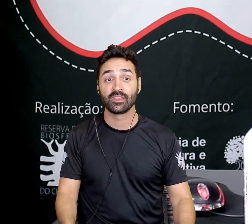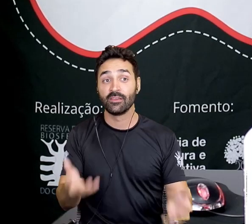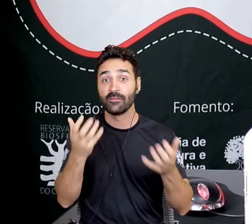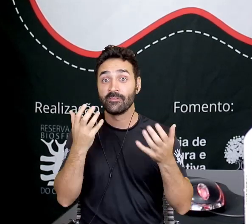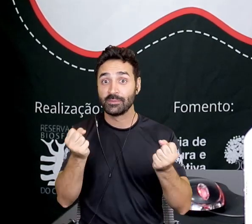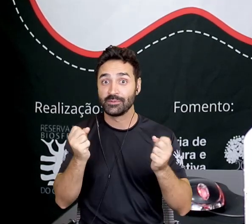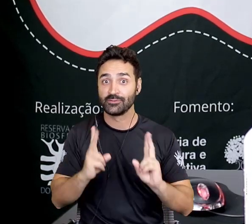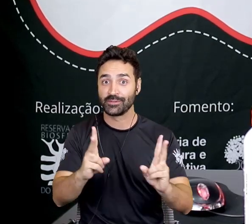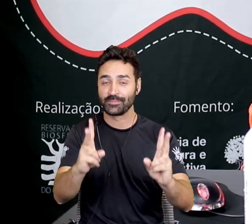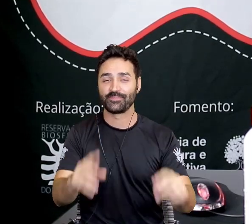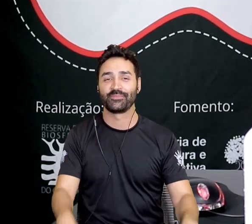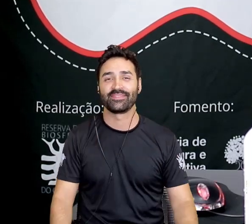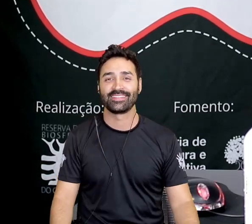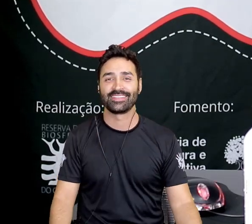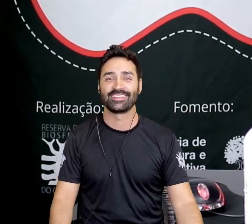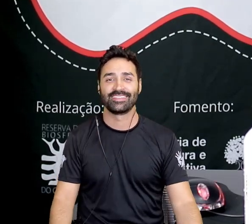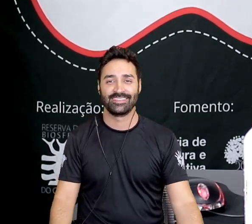continuar.